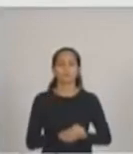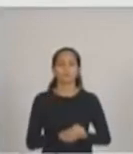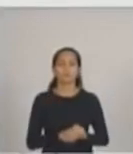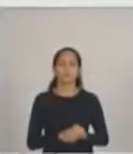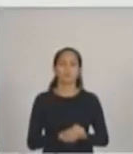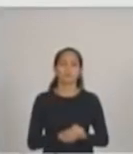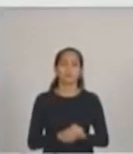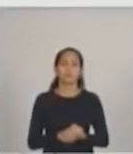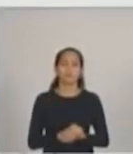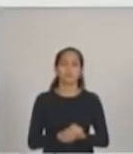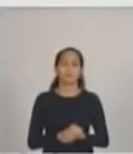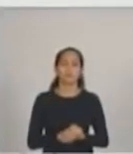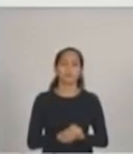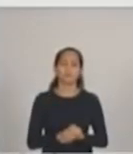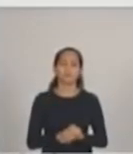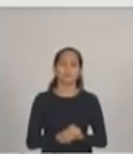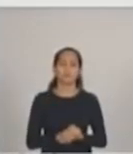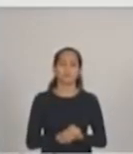Doutor